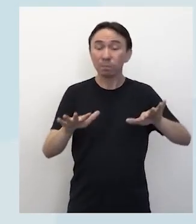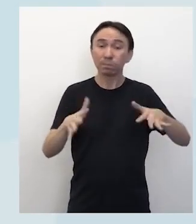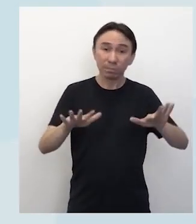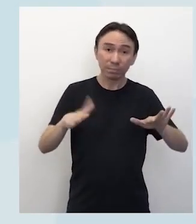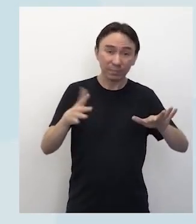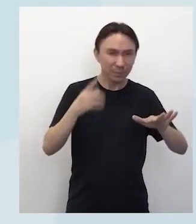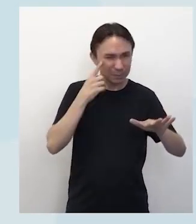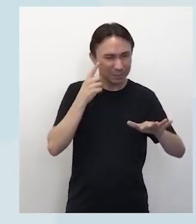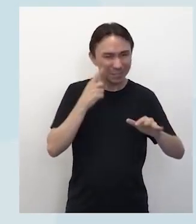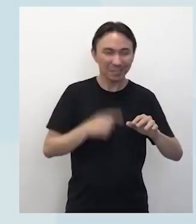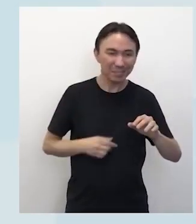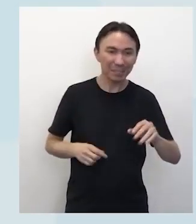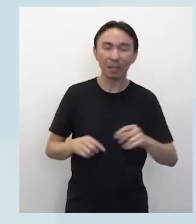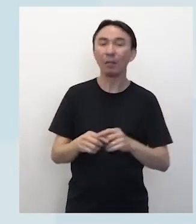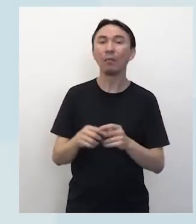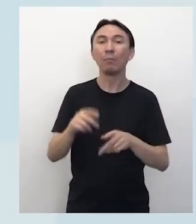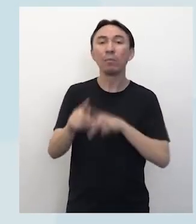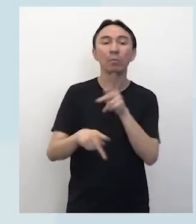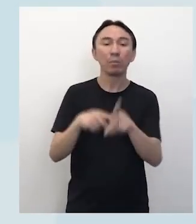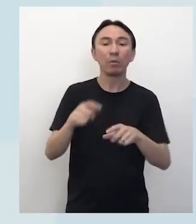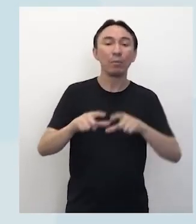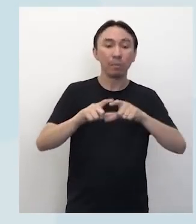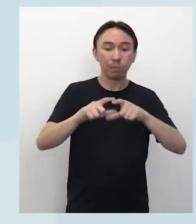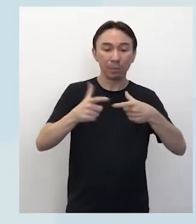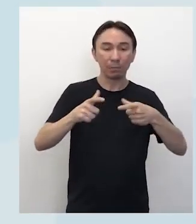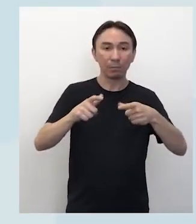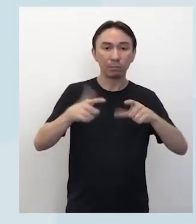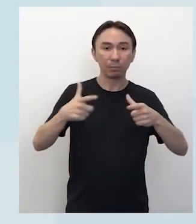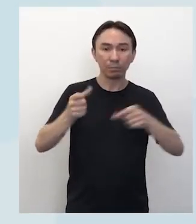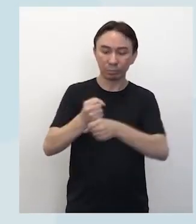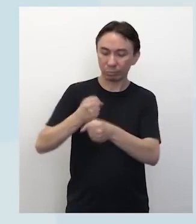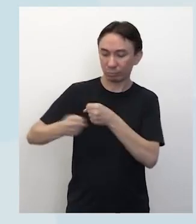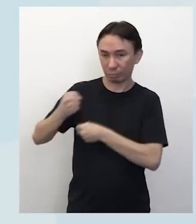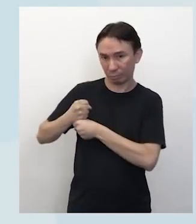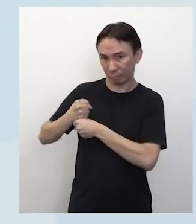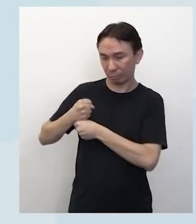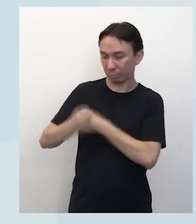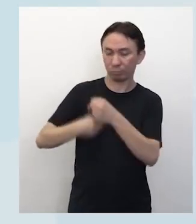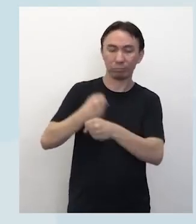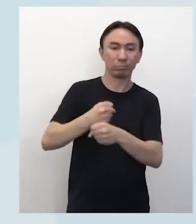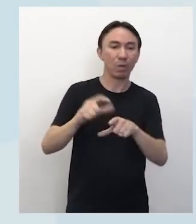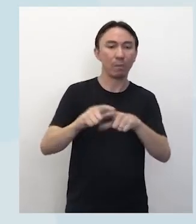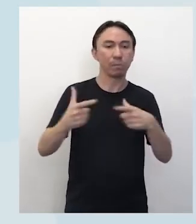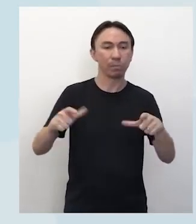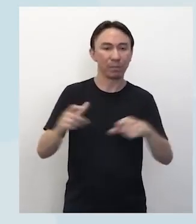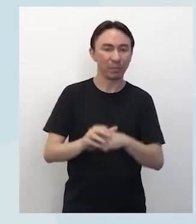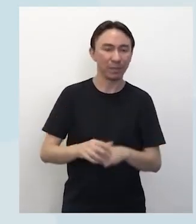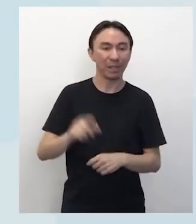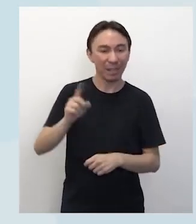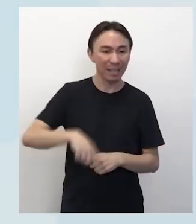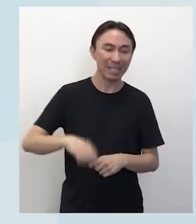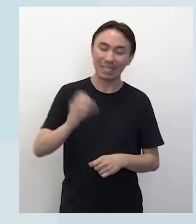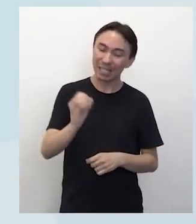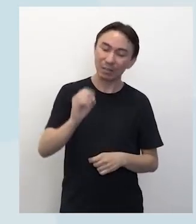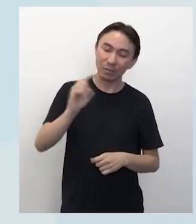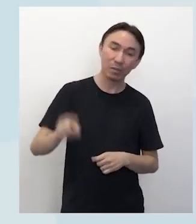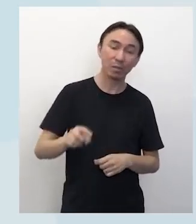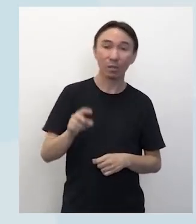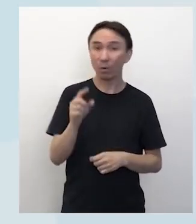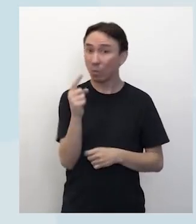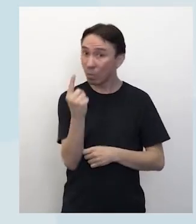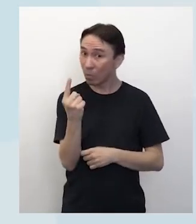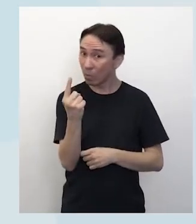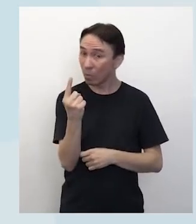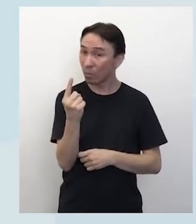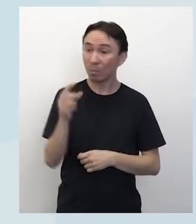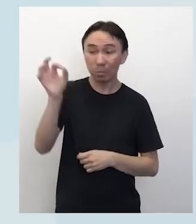crescimento dela em relação ao ano anterior. Então nós temos aqui menos de 0,1% de aumento, que é o